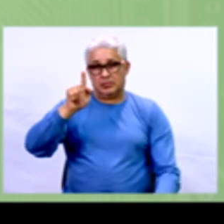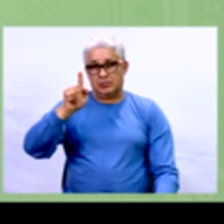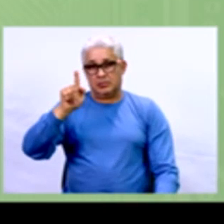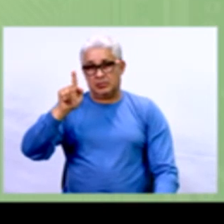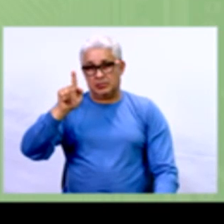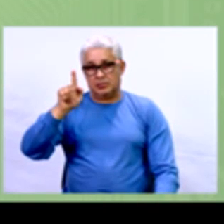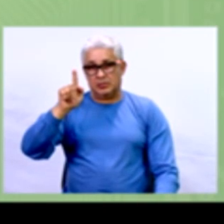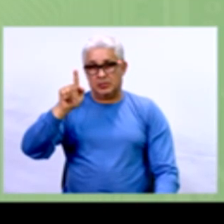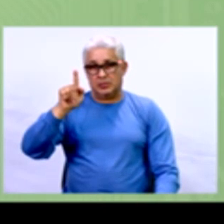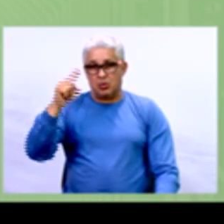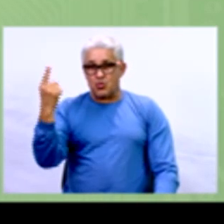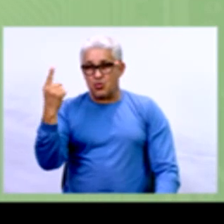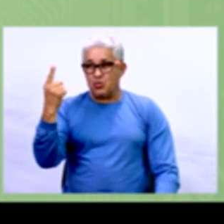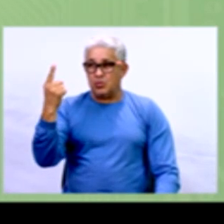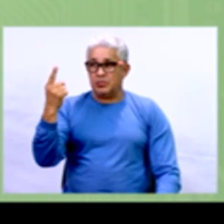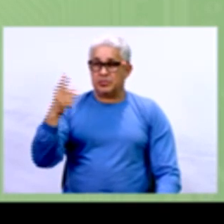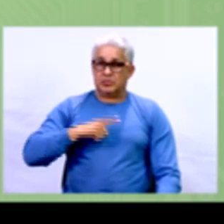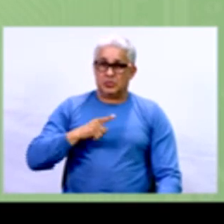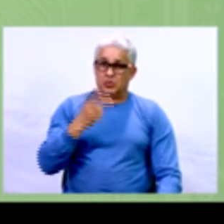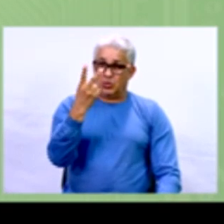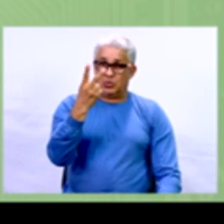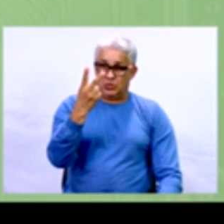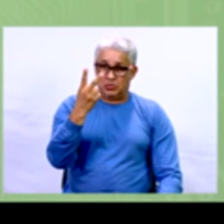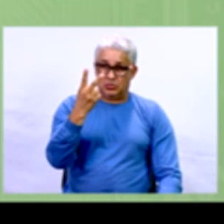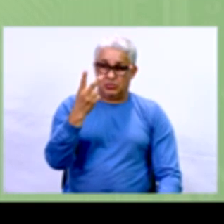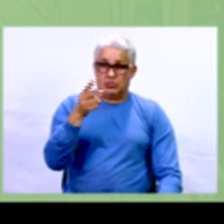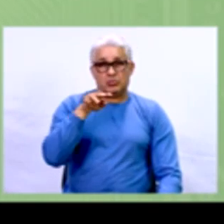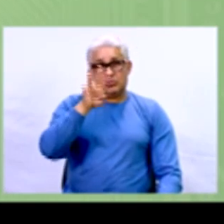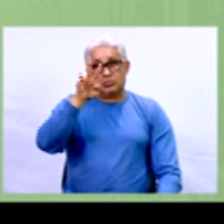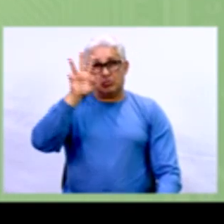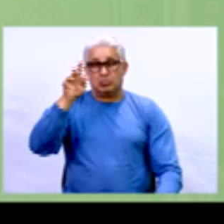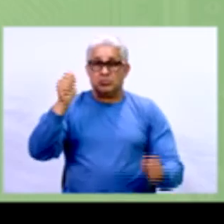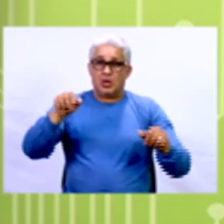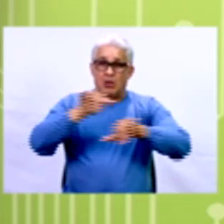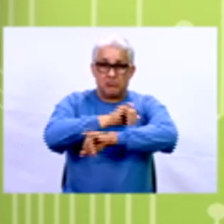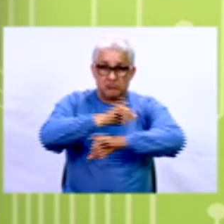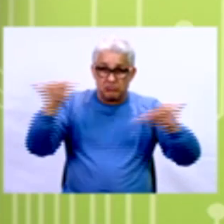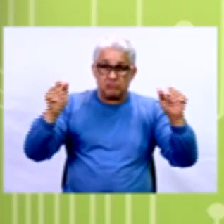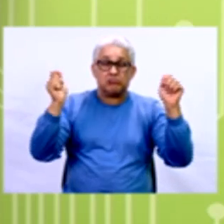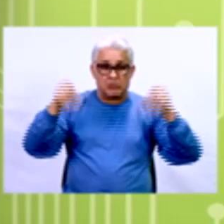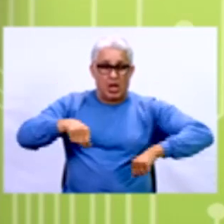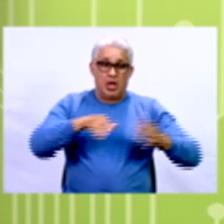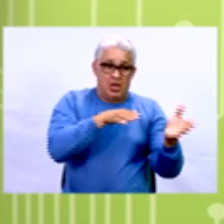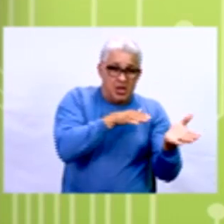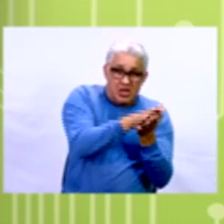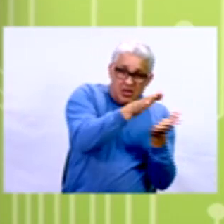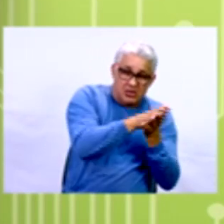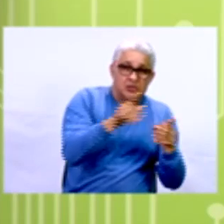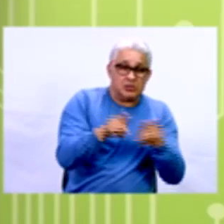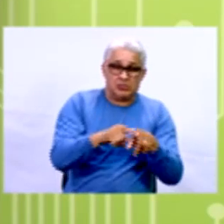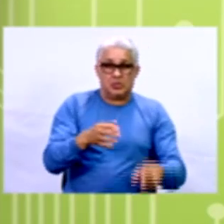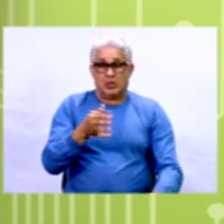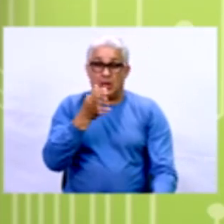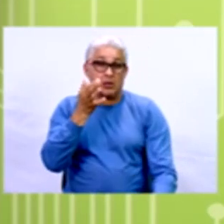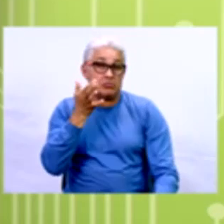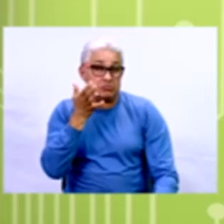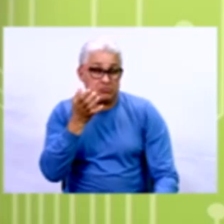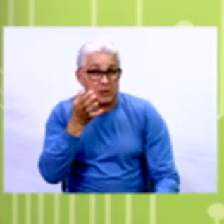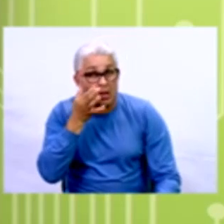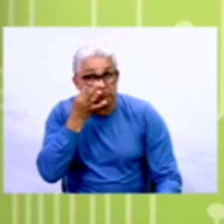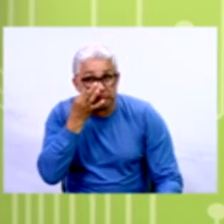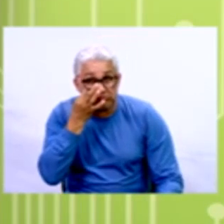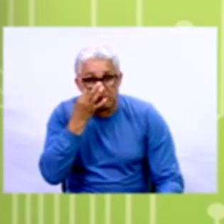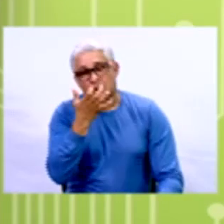onde nós temos, são dois portais de notícia, onde você pode acessar a notícia impressa, você pode ver imagens, fotos